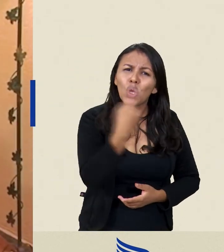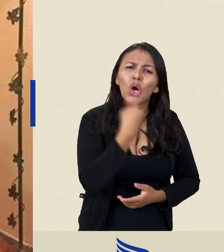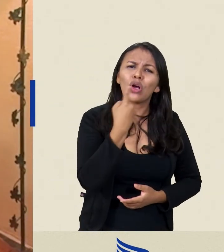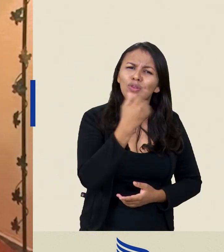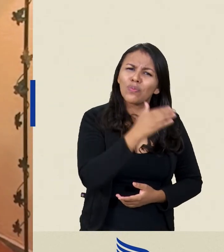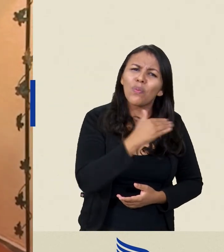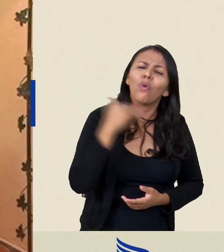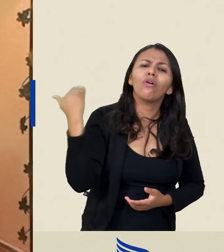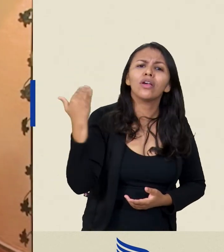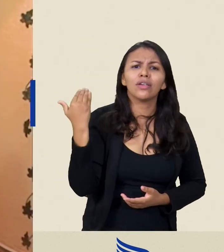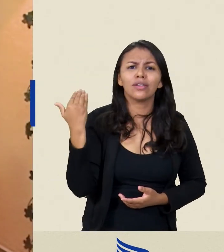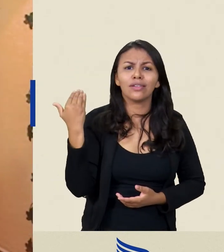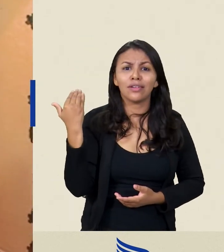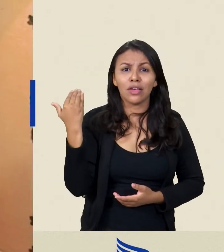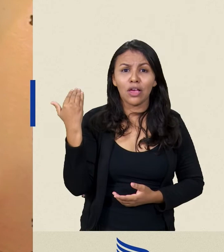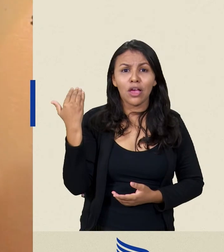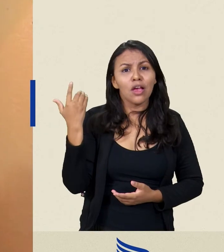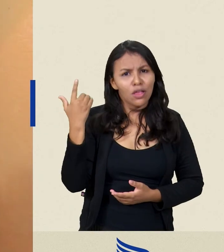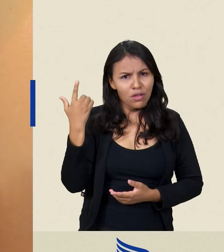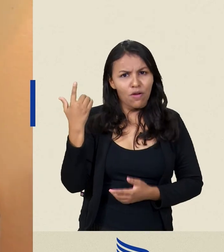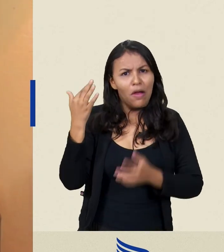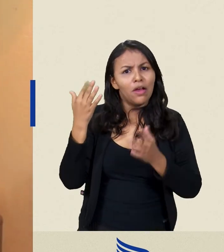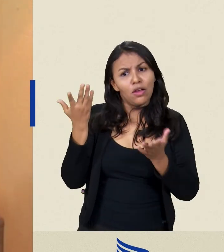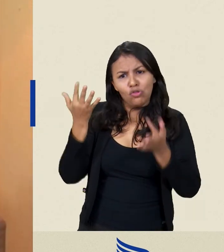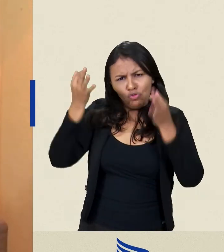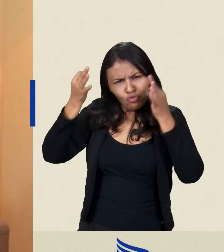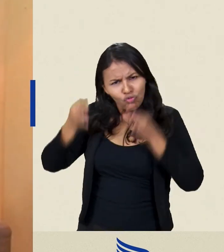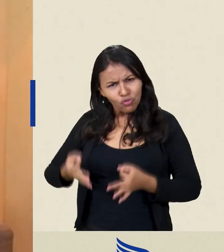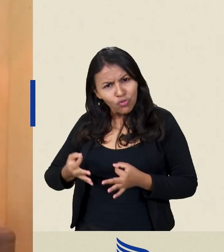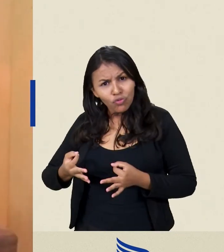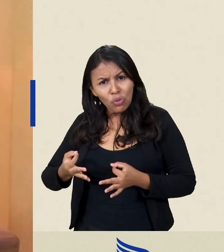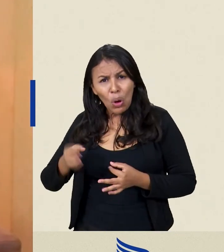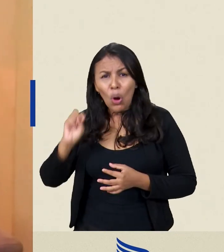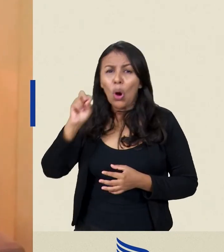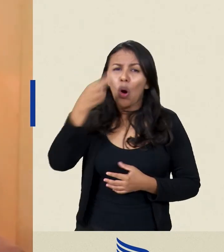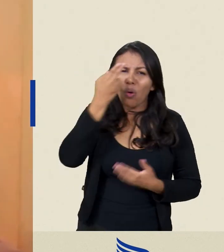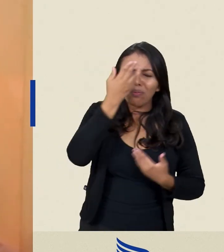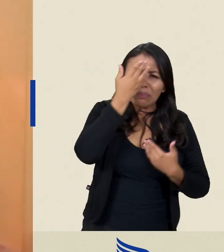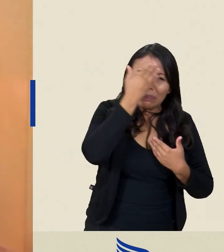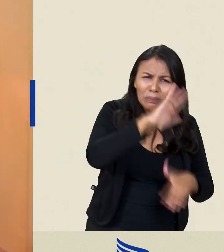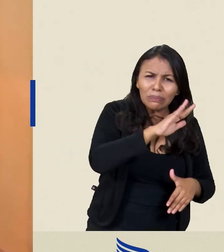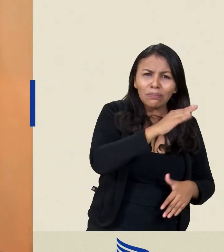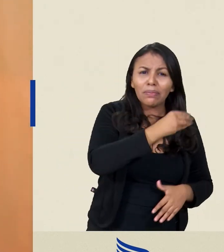morte, dormiremos na condição de um justo ou na condição de um ímpio?